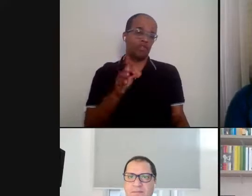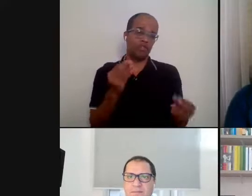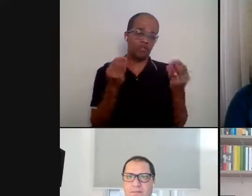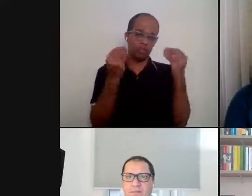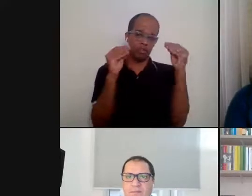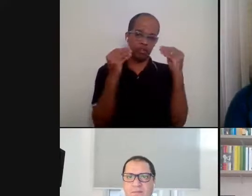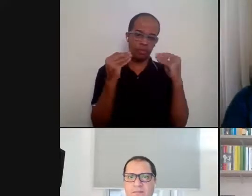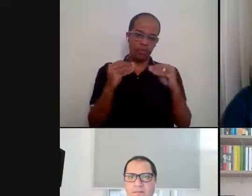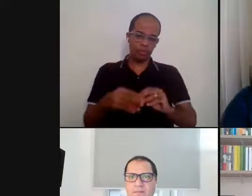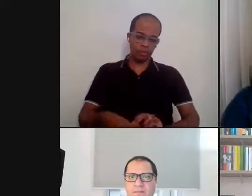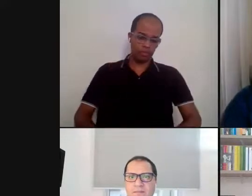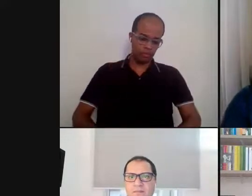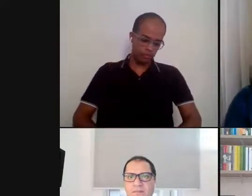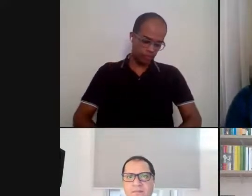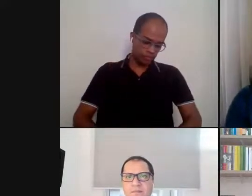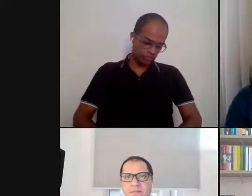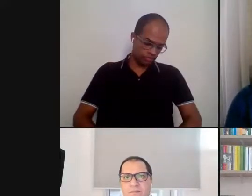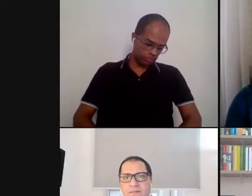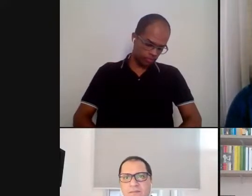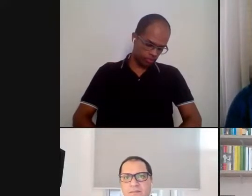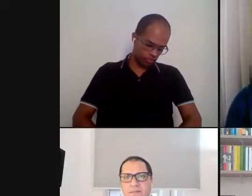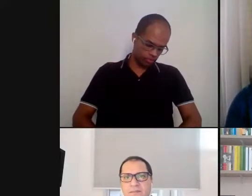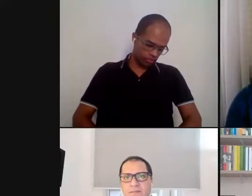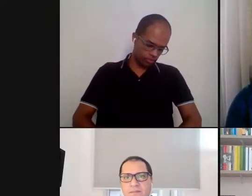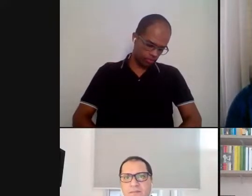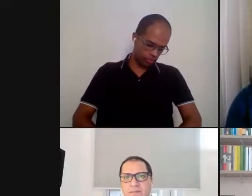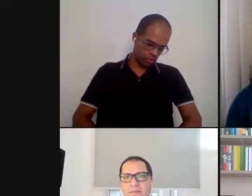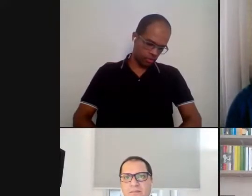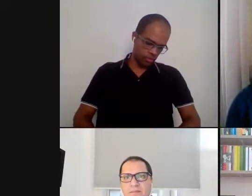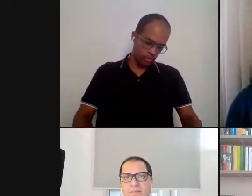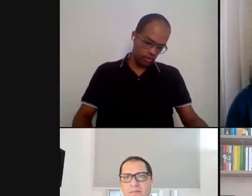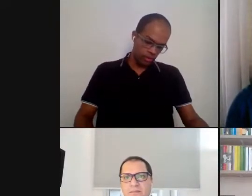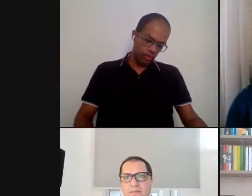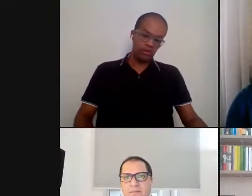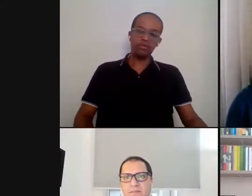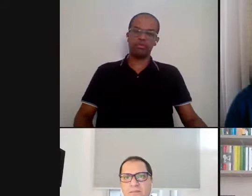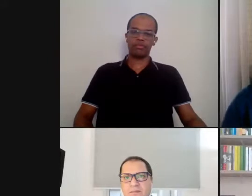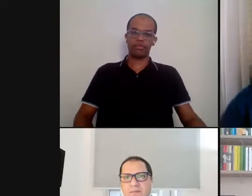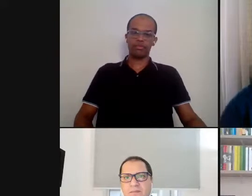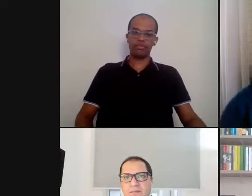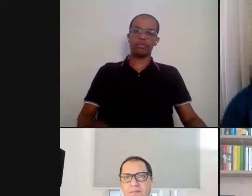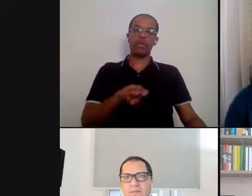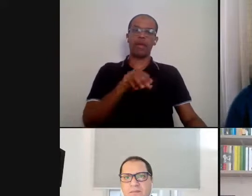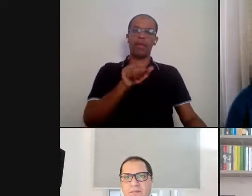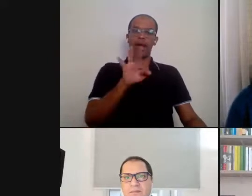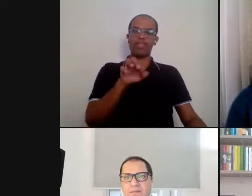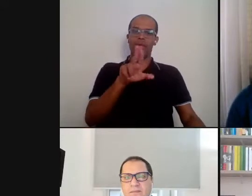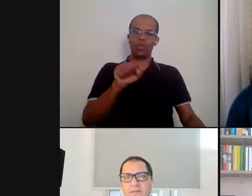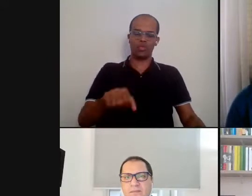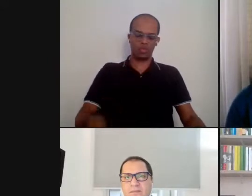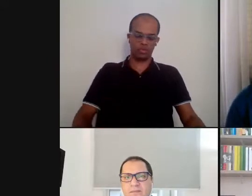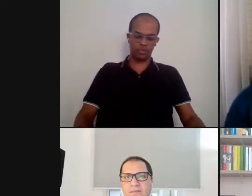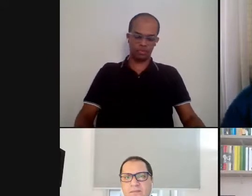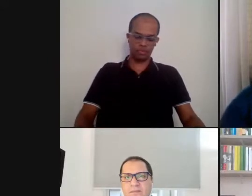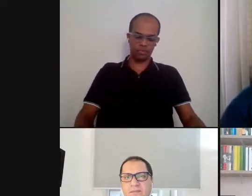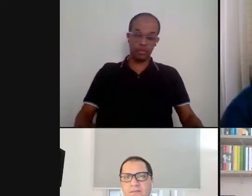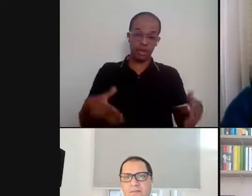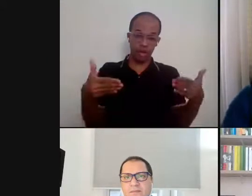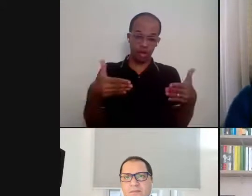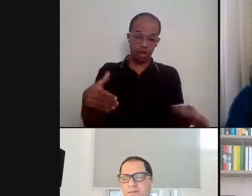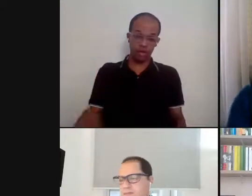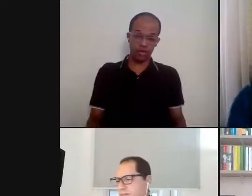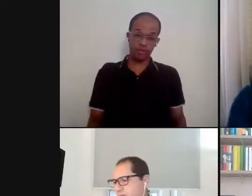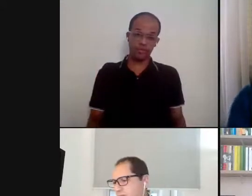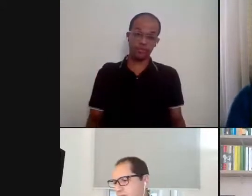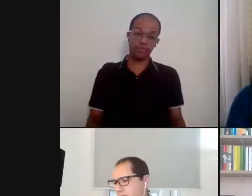aí por parte do nosso querido Matheus. Vamos aqui, então, por ordem